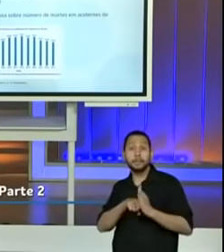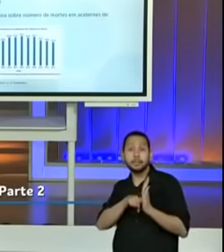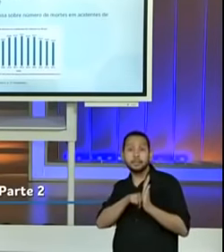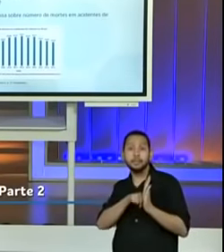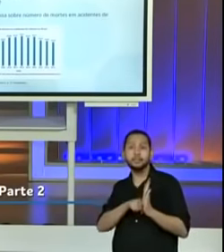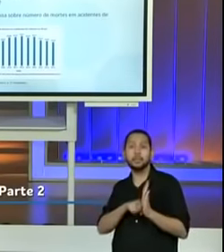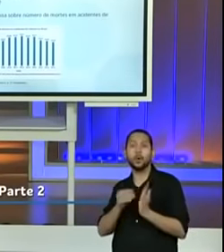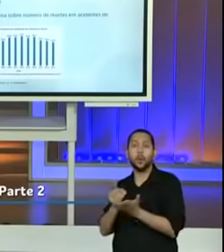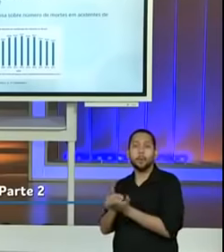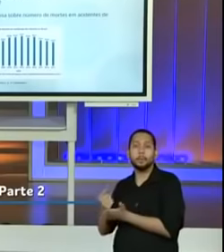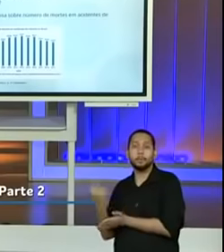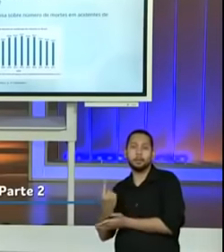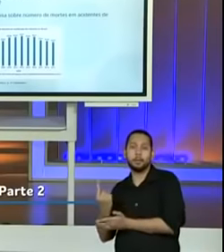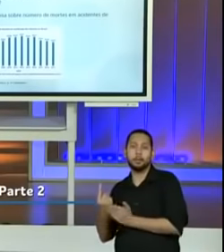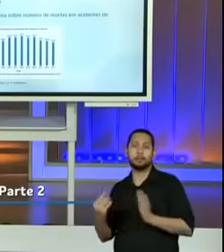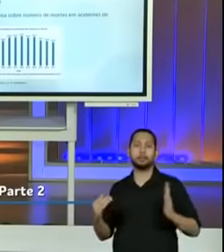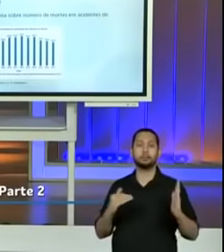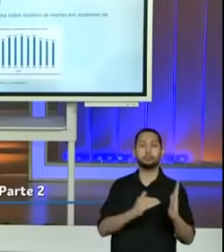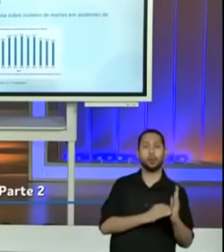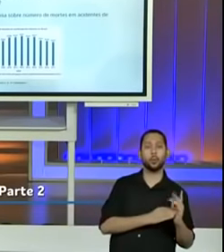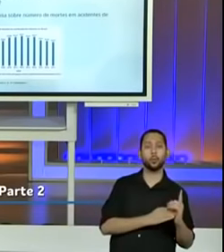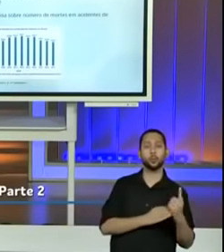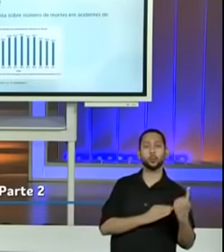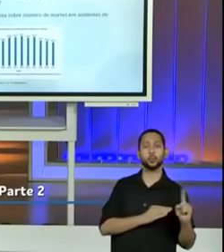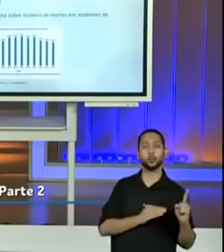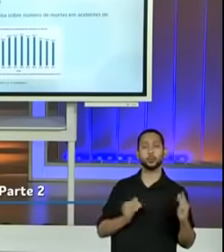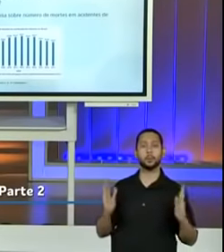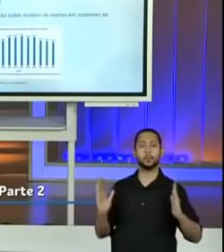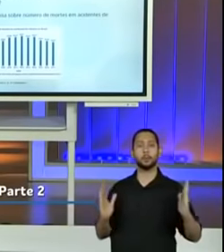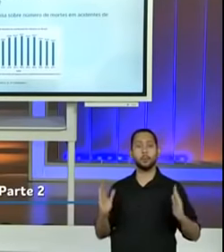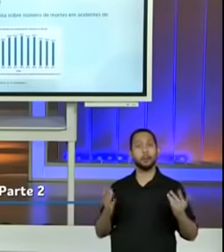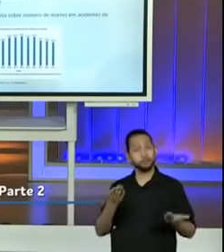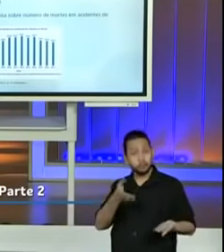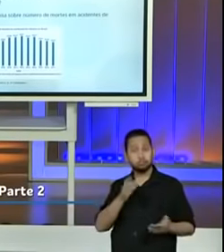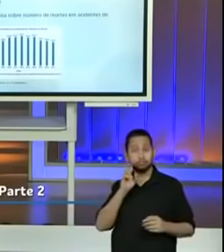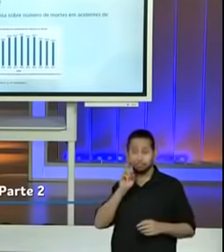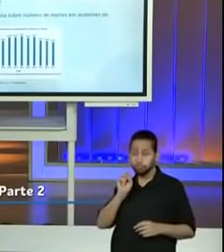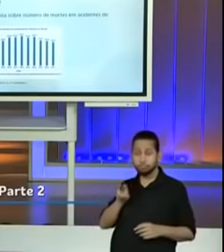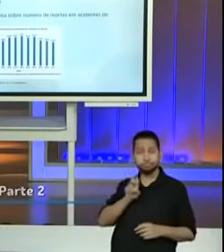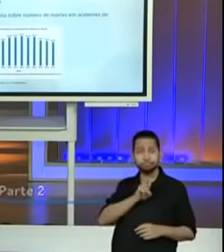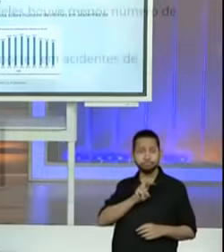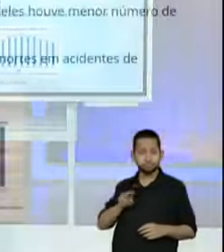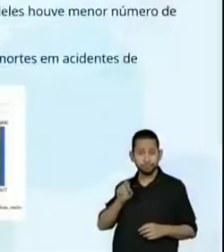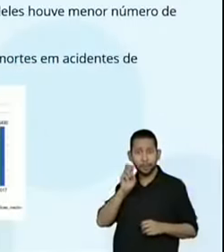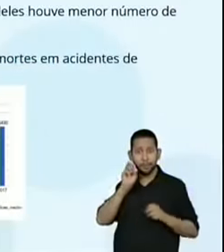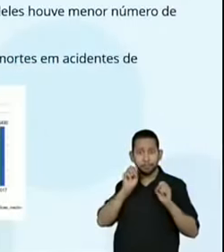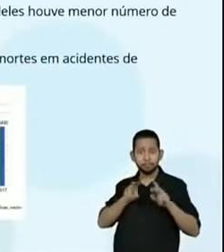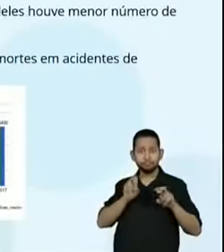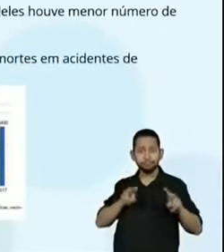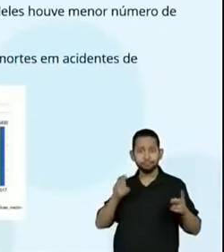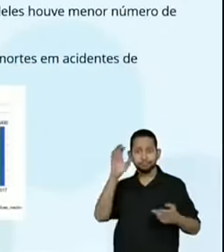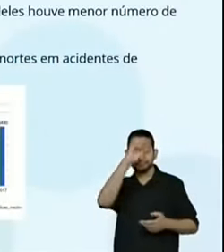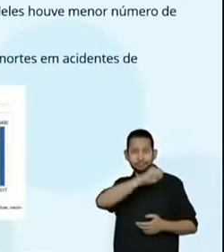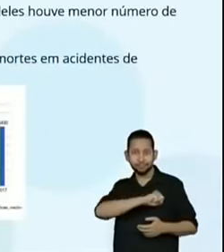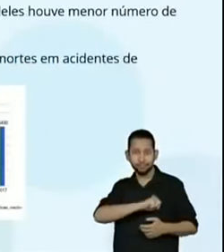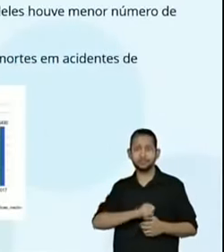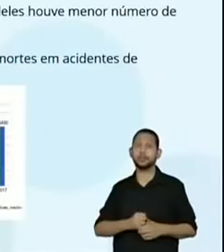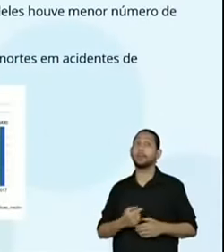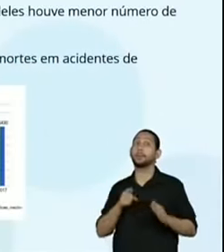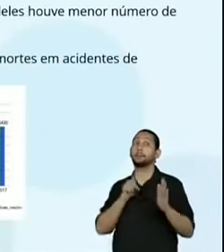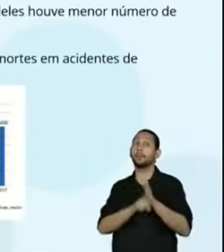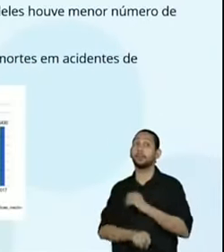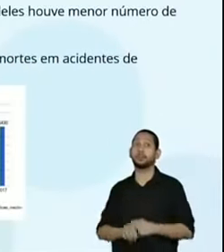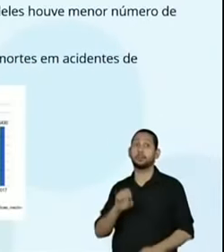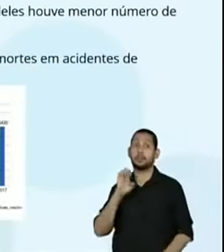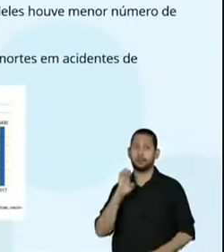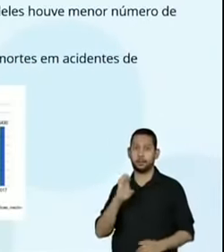pesquisa. Então, ó, com o mesmo gráfico eu consigo saber várias coisas. Mas vamos continuar? Vamos lá? Pergunta E.